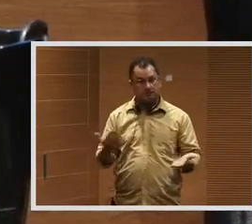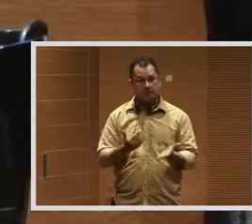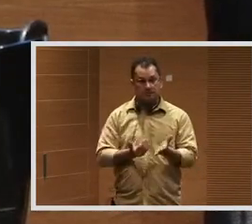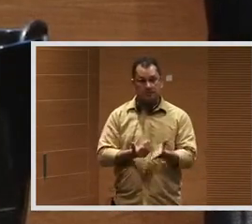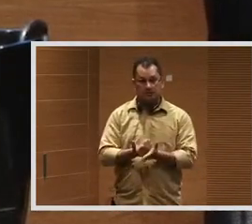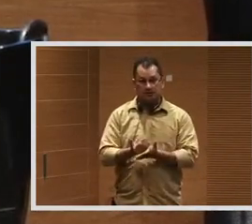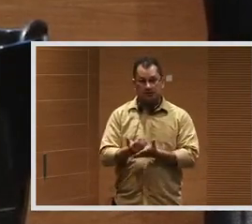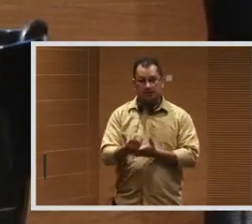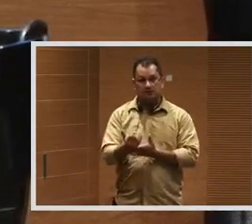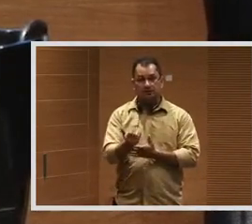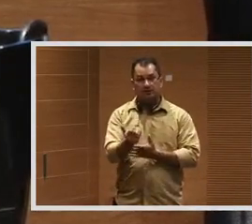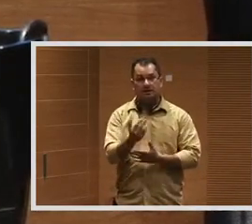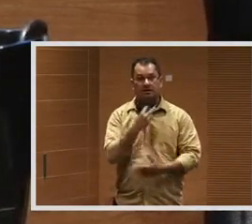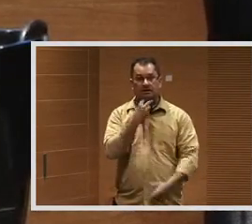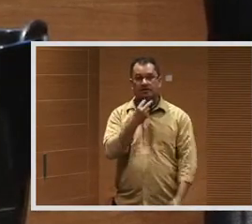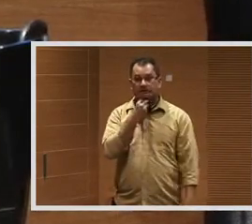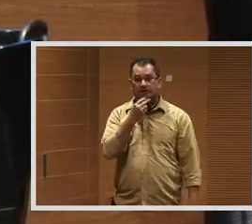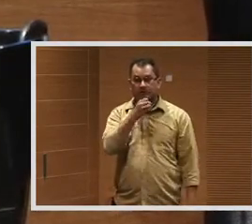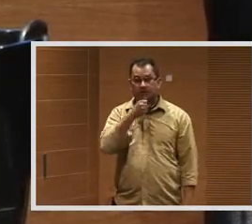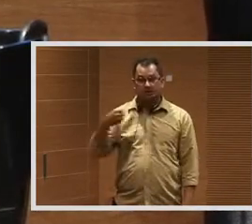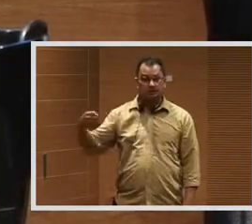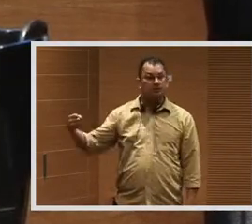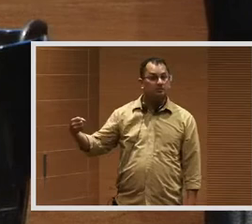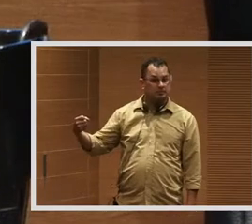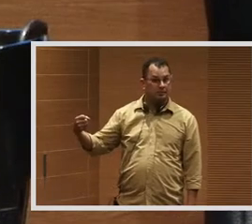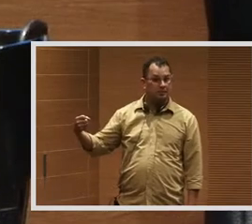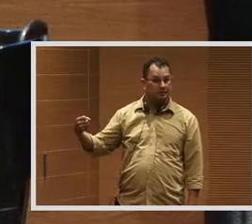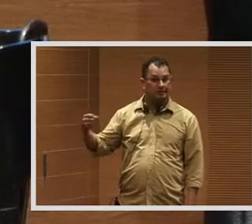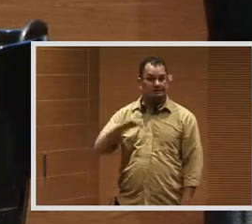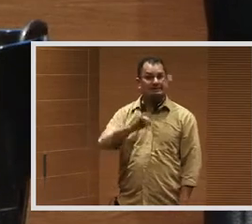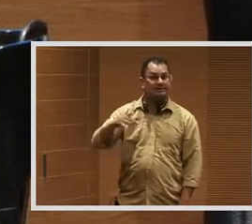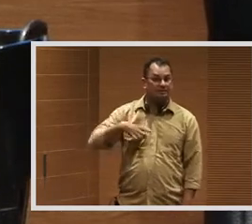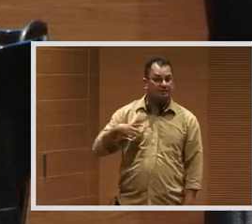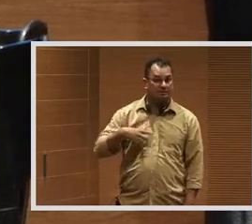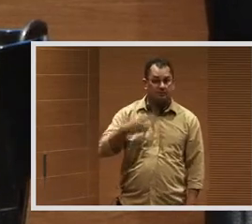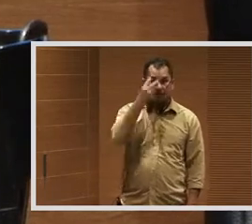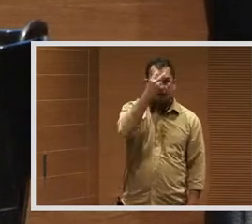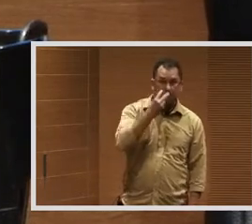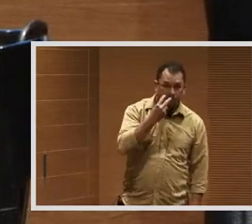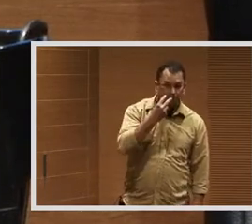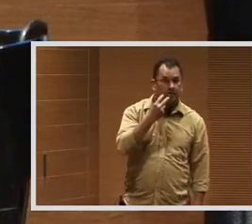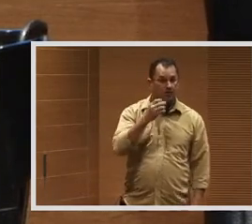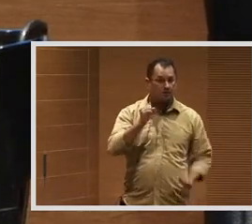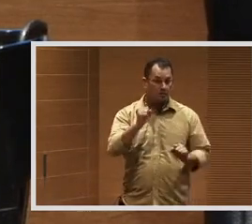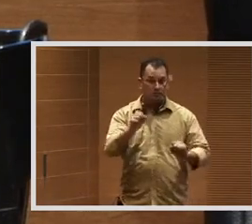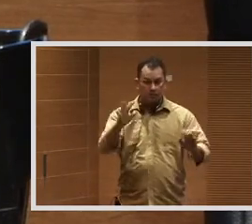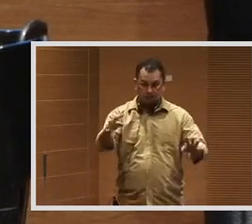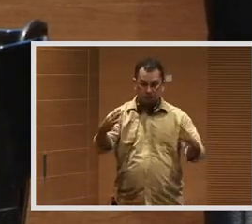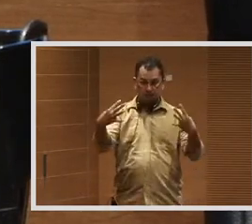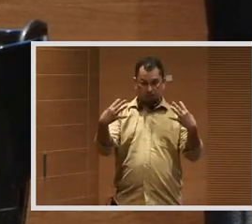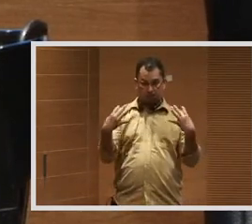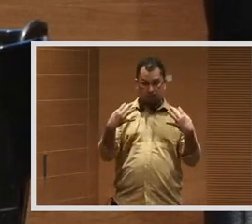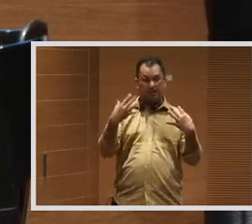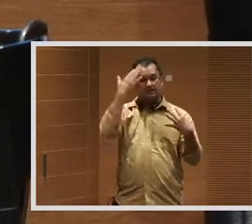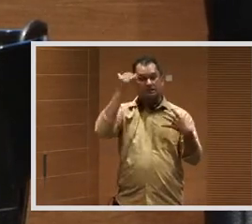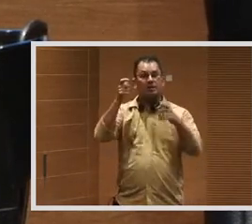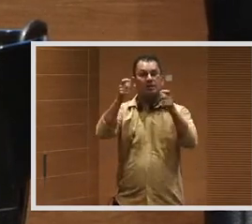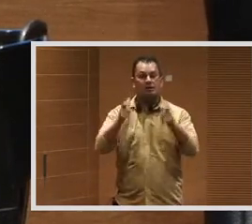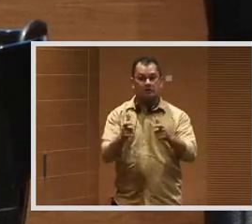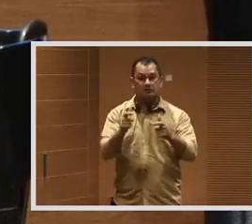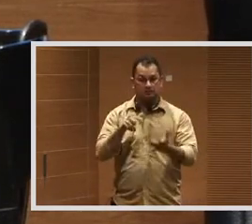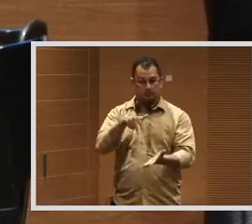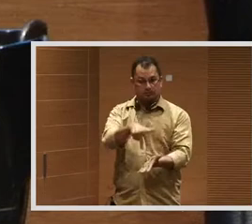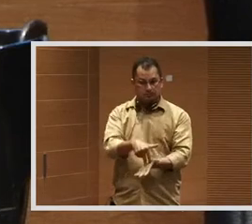Estou falando fora do microfone, se houver algum deficiente visual, para eles poderem saber exatamente de onde nós